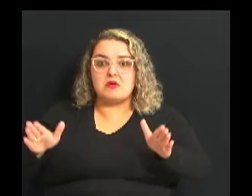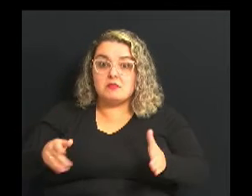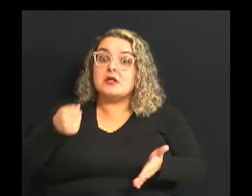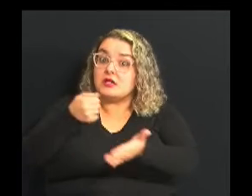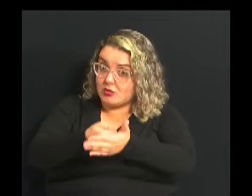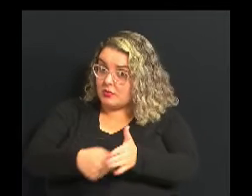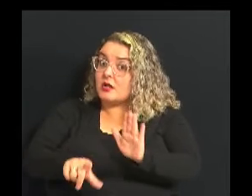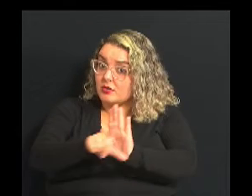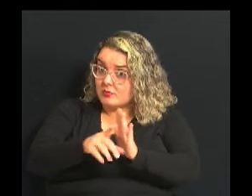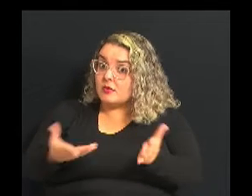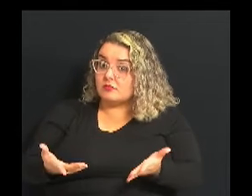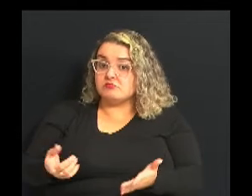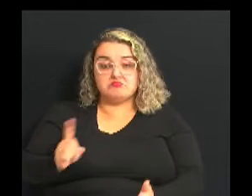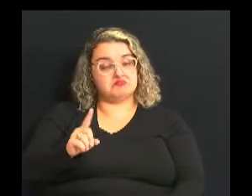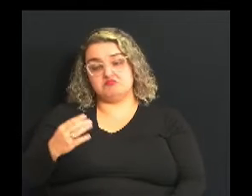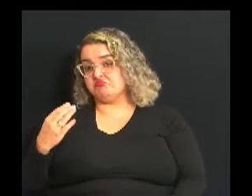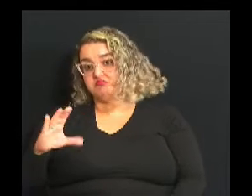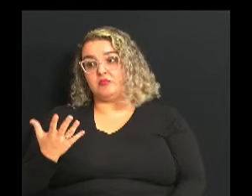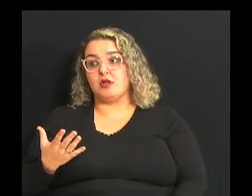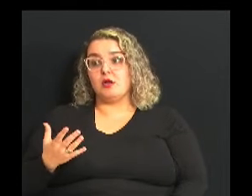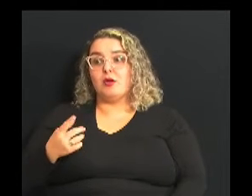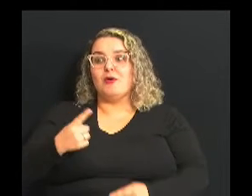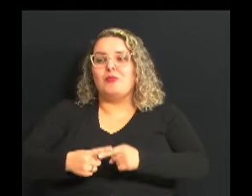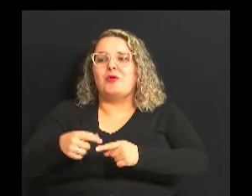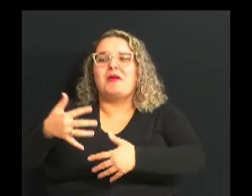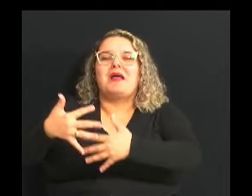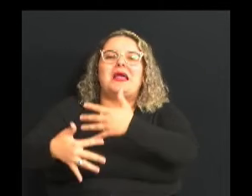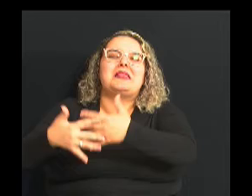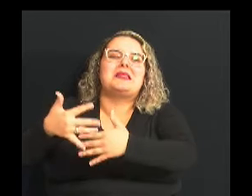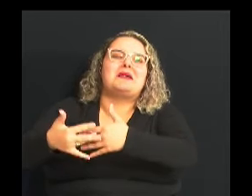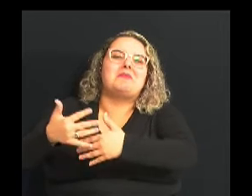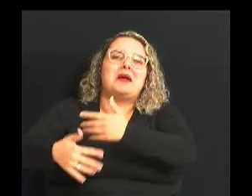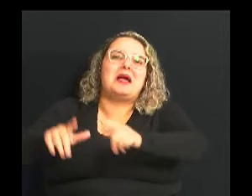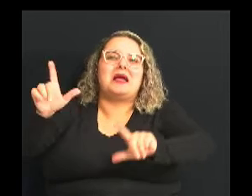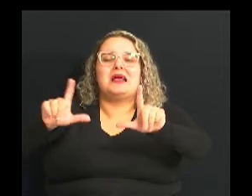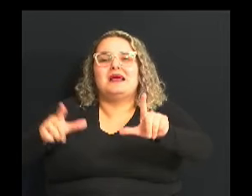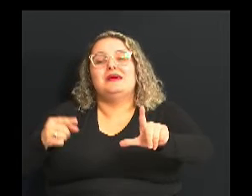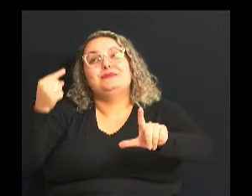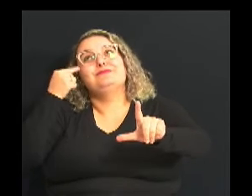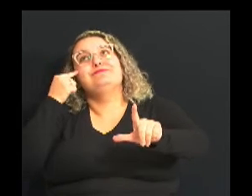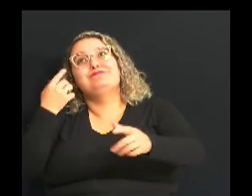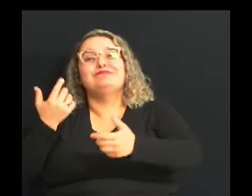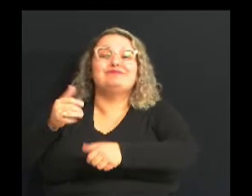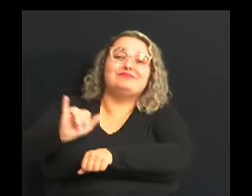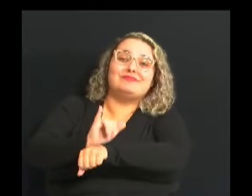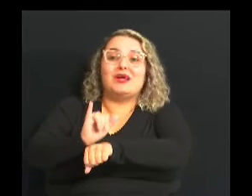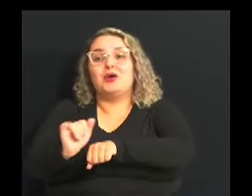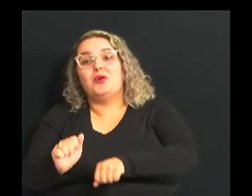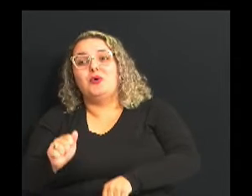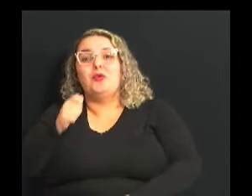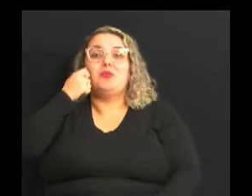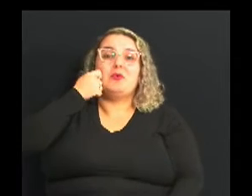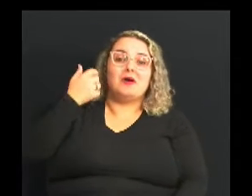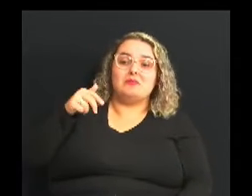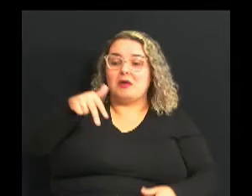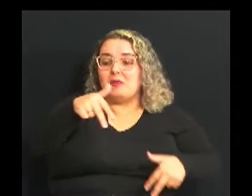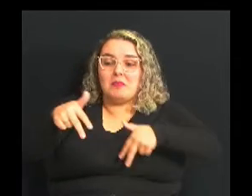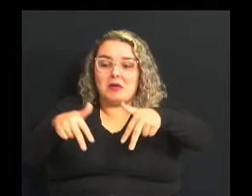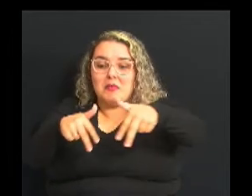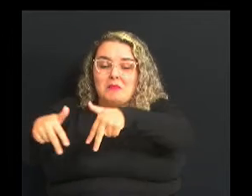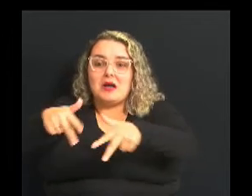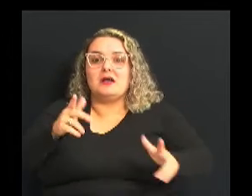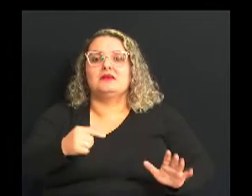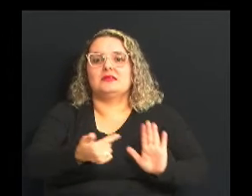lei. Mas eles não colocam porque atrapalha a tela. Você tem que repensar onde vai estar o ator, onde vão estar as coisas que você está